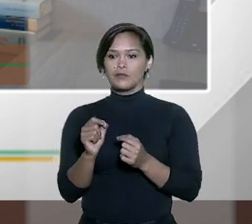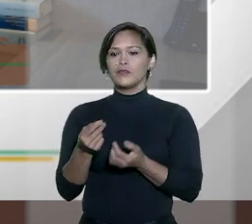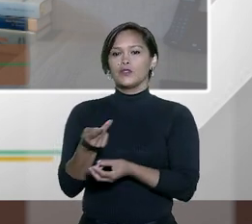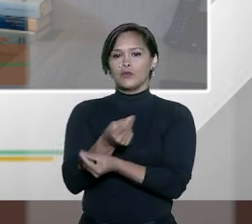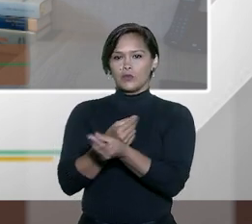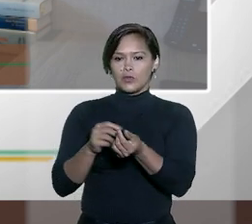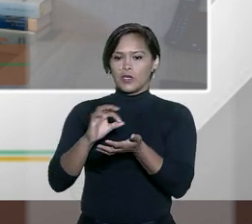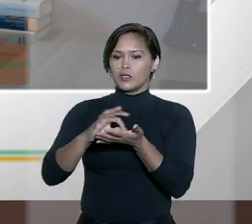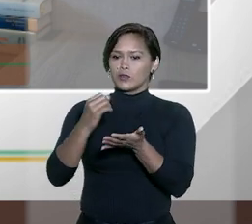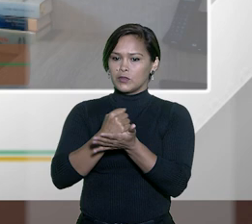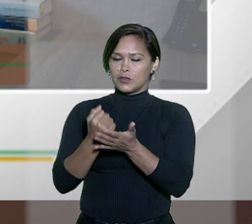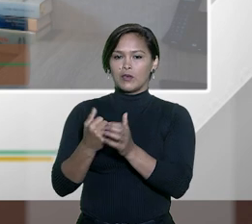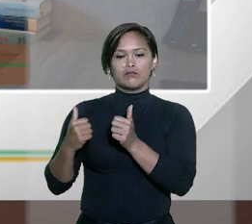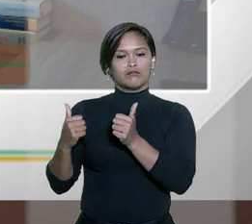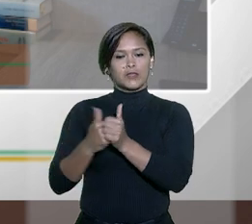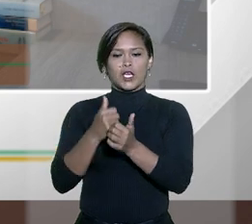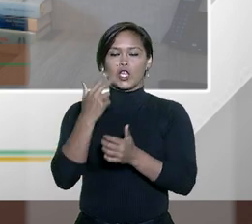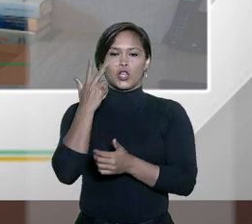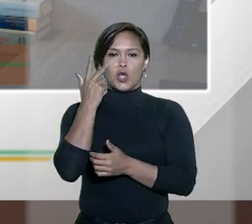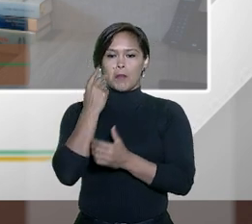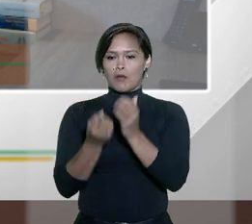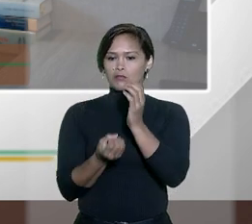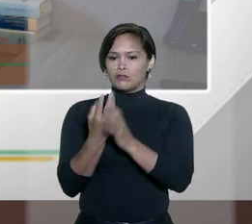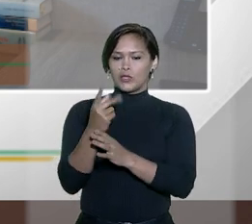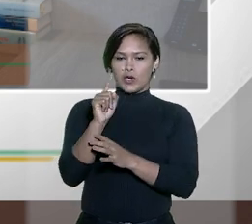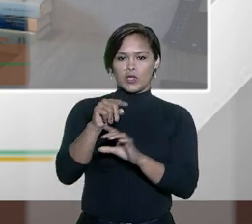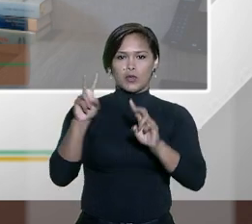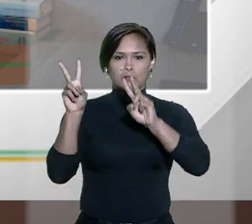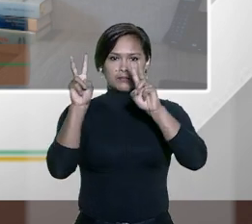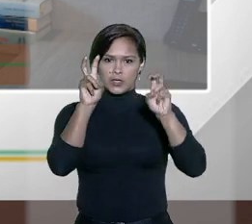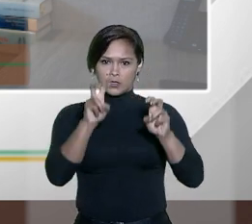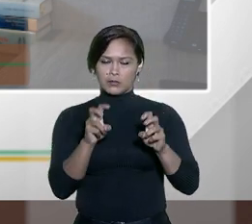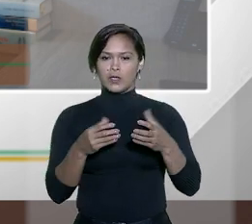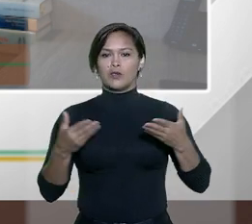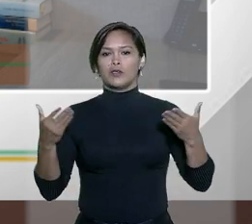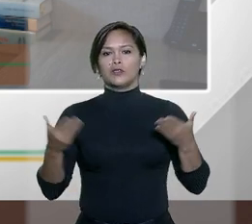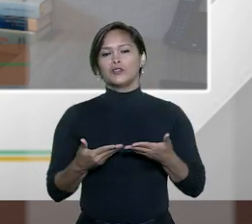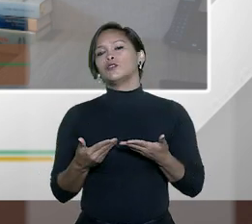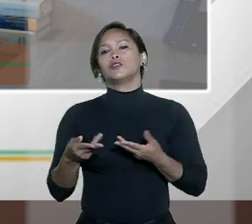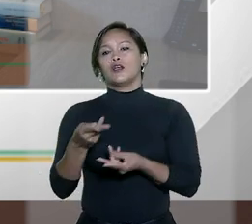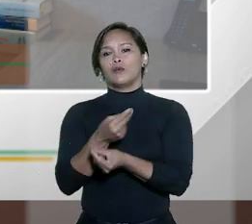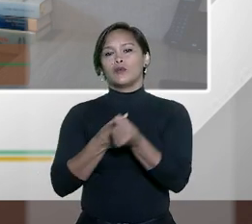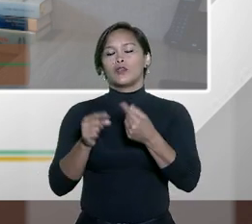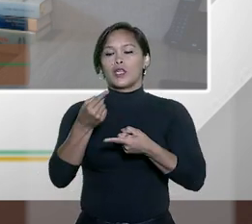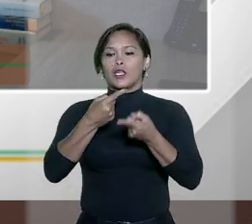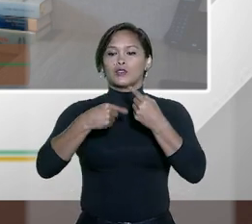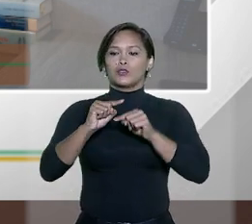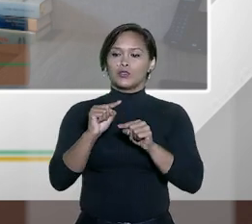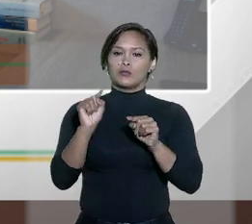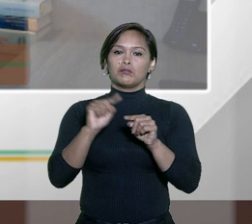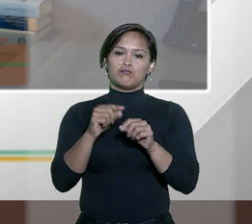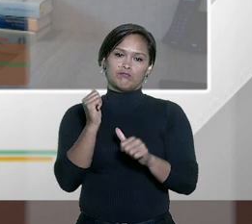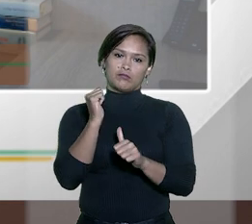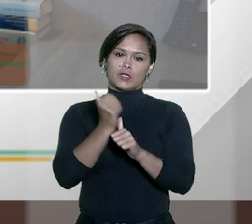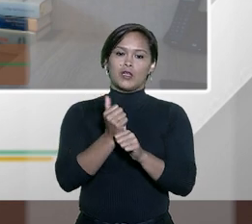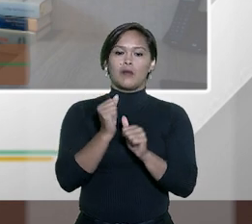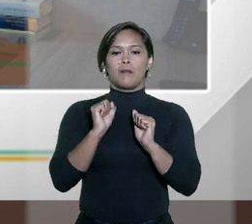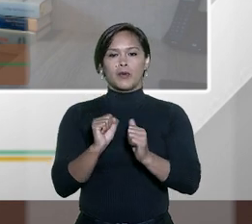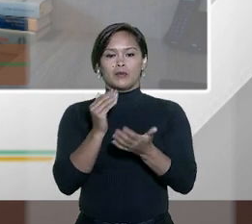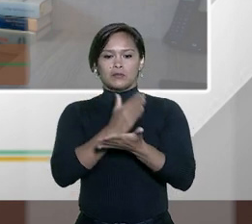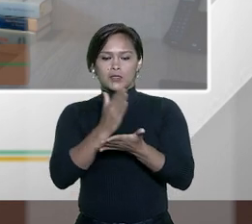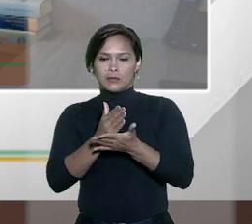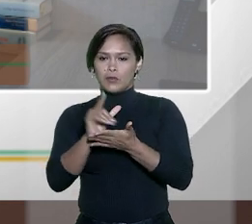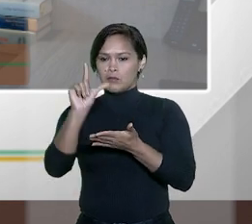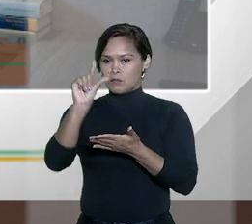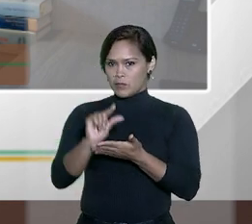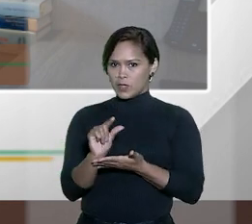o honorário contratual segue a natureza do principal. Já o honorário sucumbencial, ele pode ser separado se